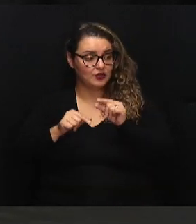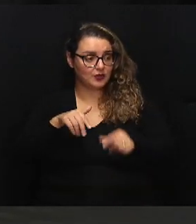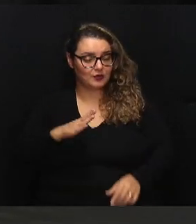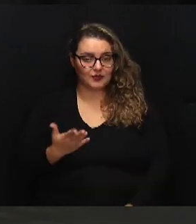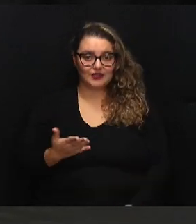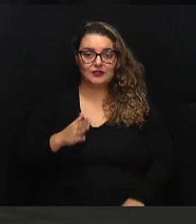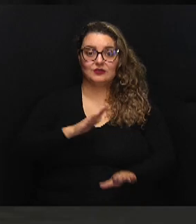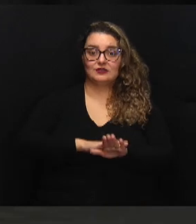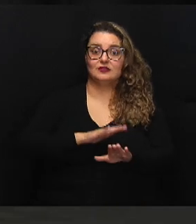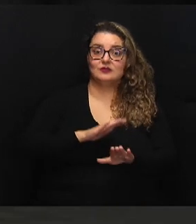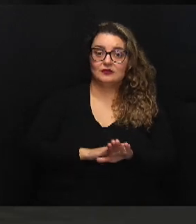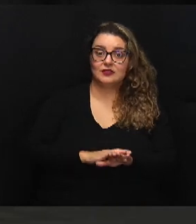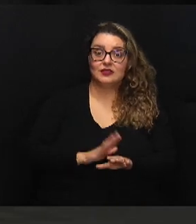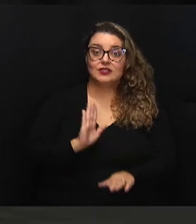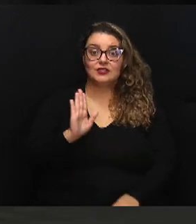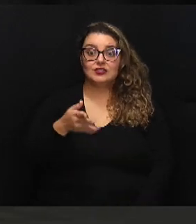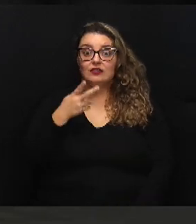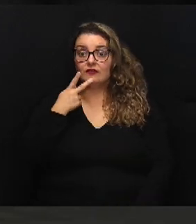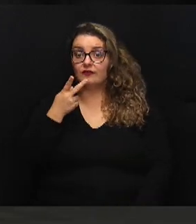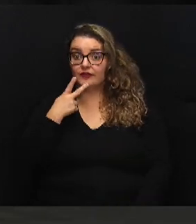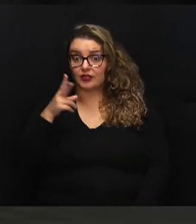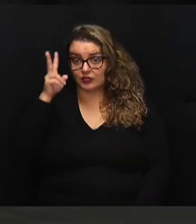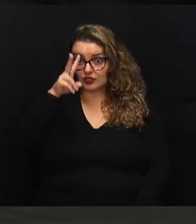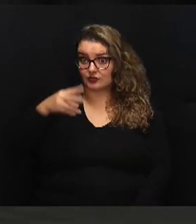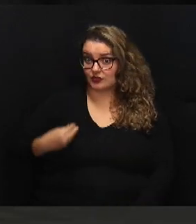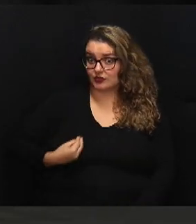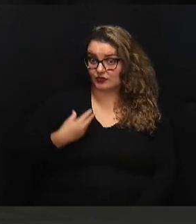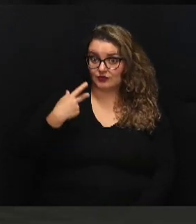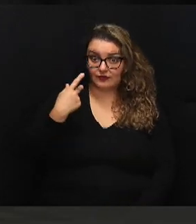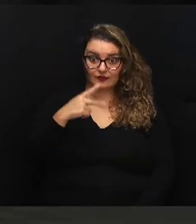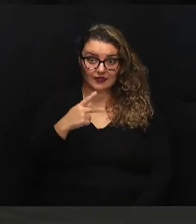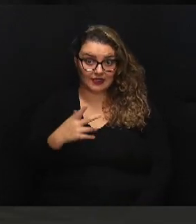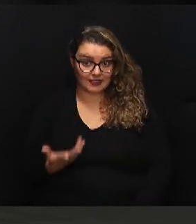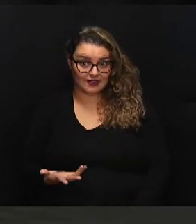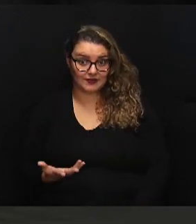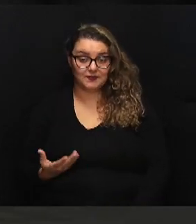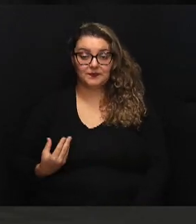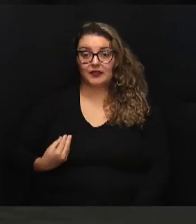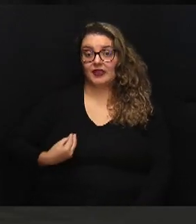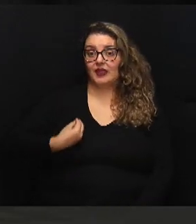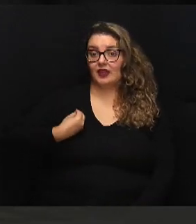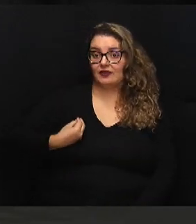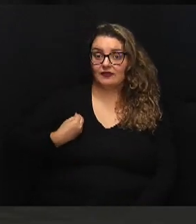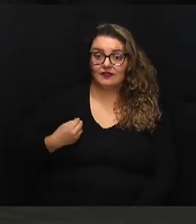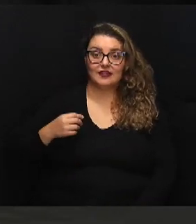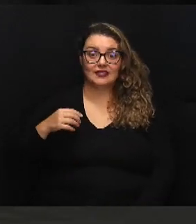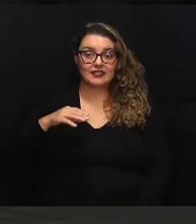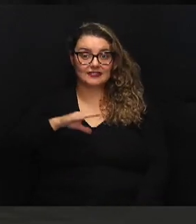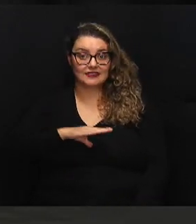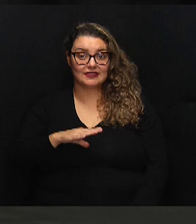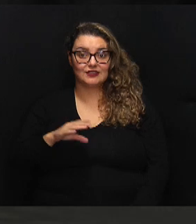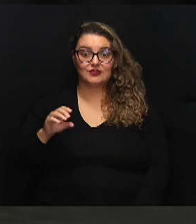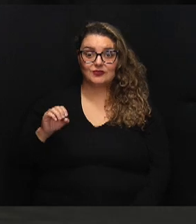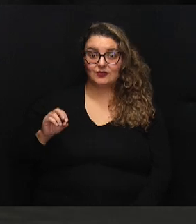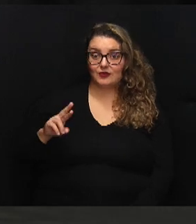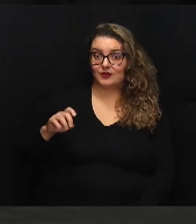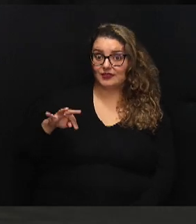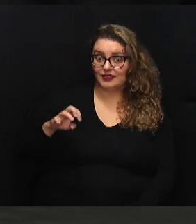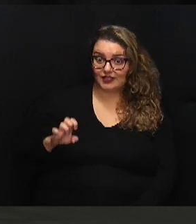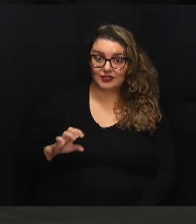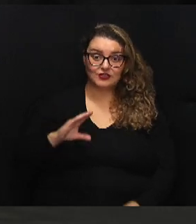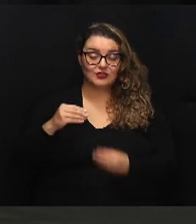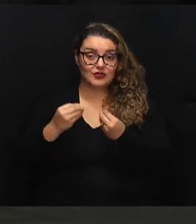sua atuação. Ele já falou sobre a história de vida dele, a vida lá da Cidade do Oriente, quando ele veio para cá, como